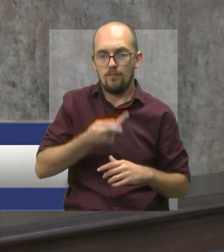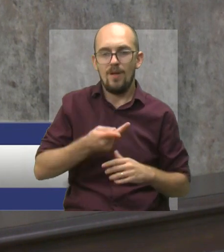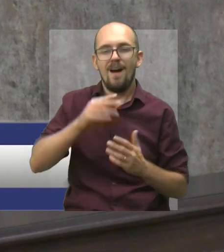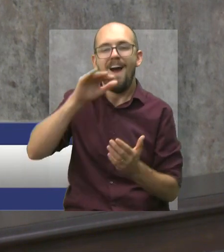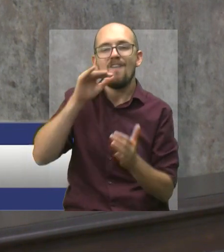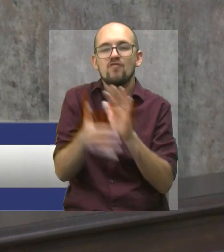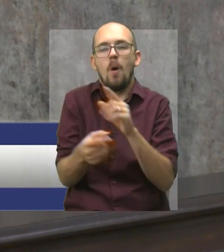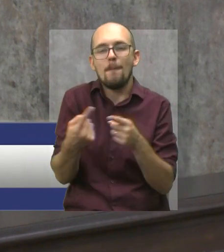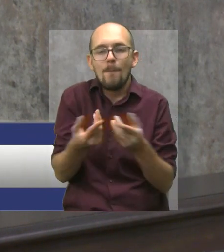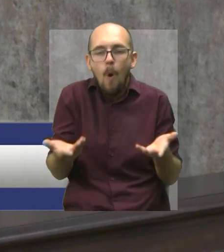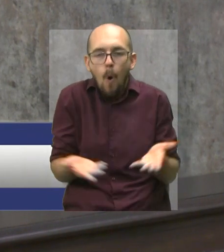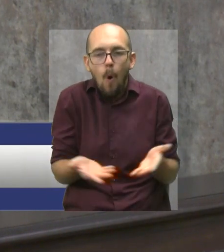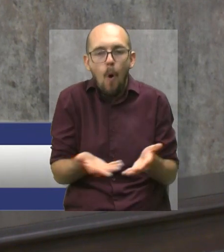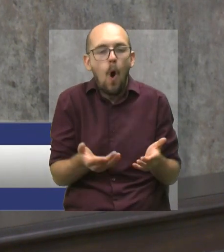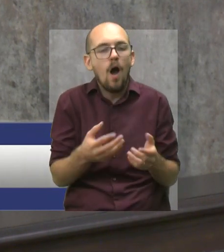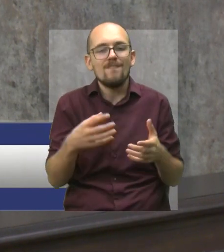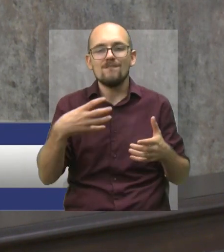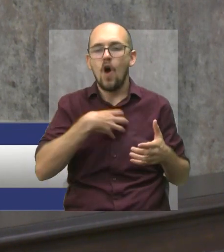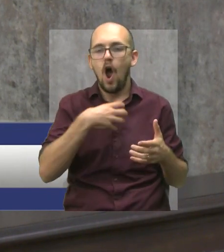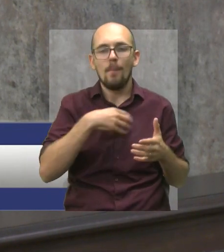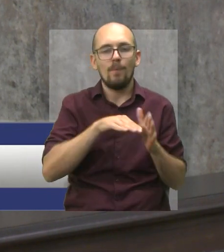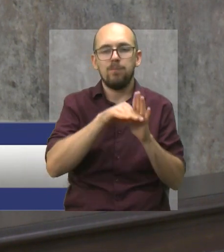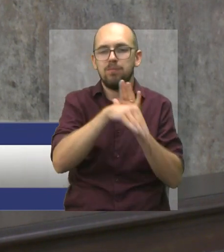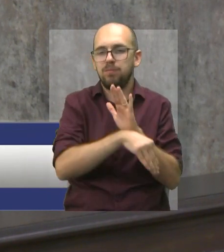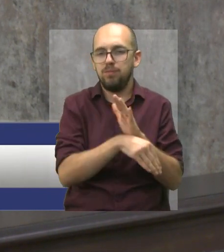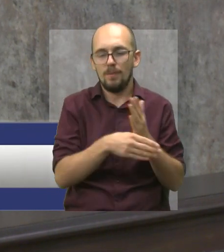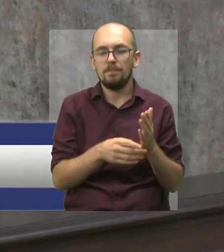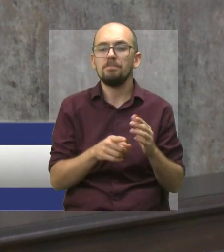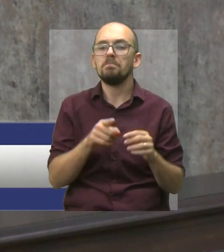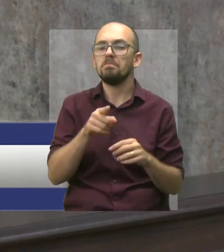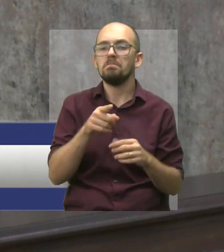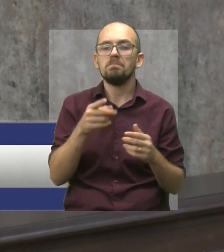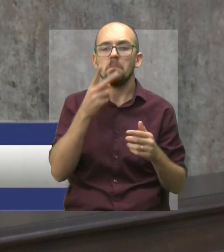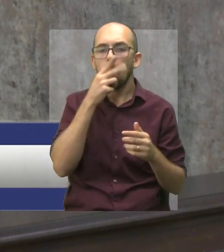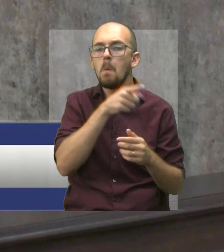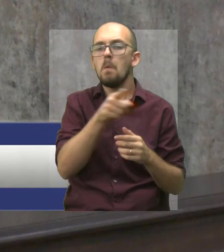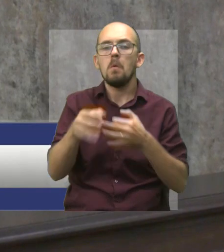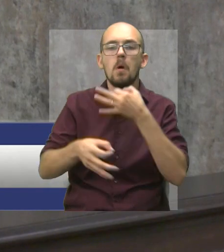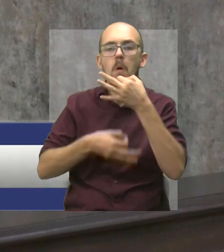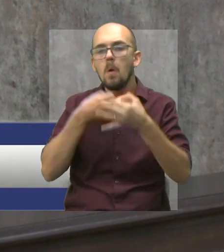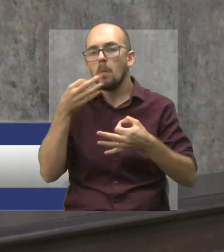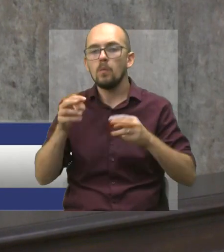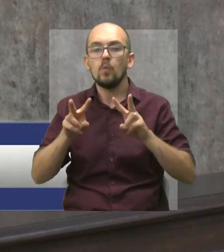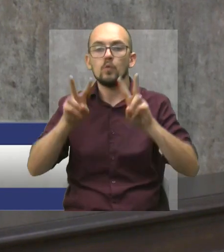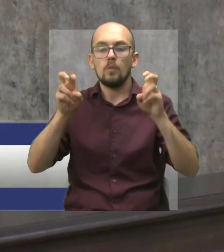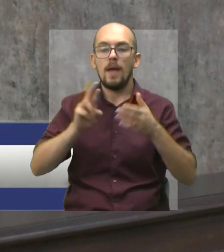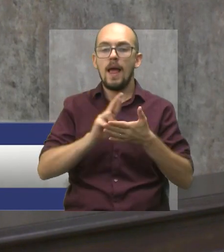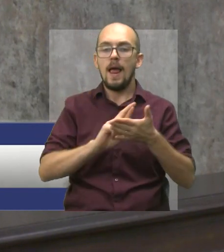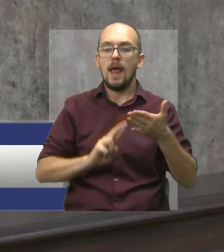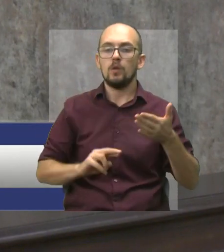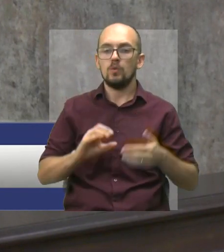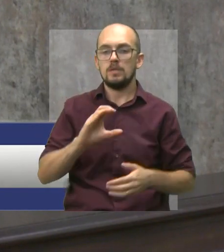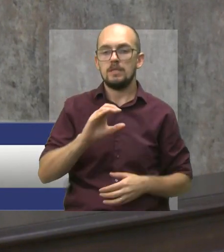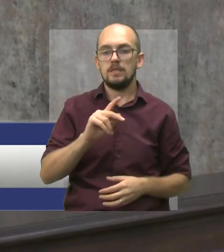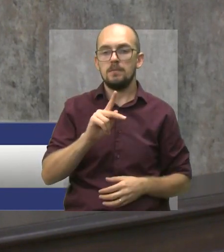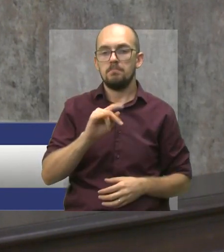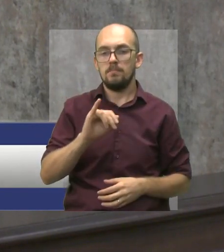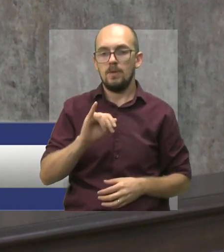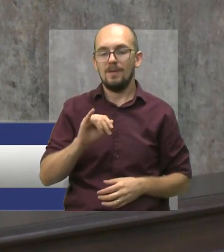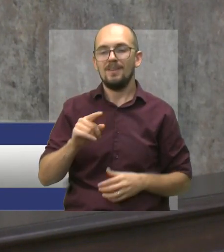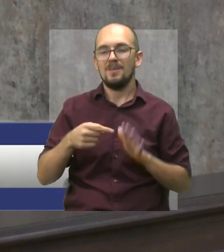modelo atual é deficitário. O que vocês têm a dizer sobre o relatório da CPI que apontou a dívida de